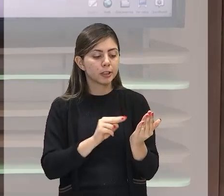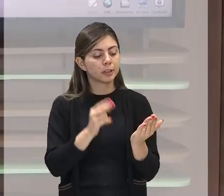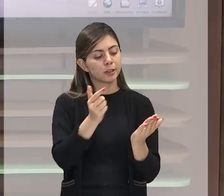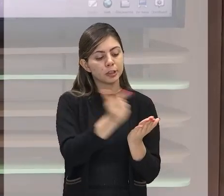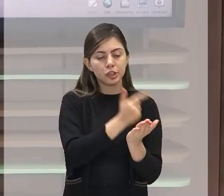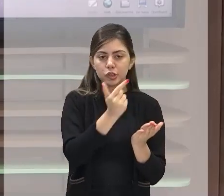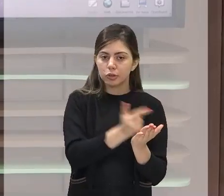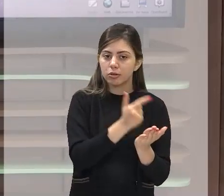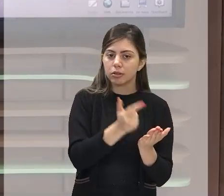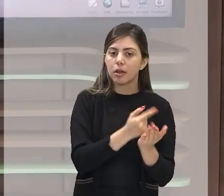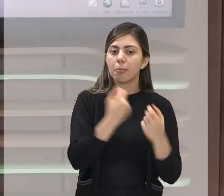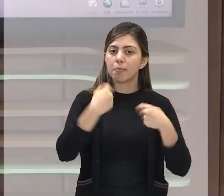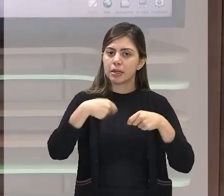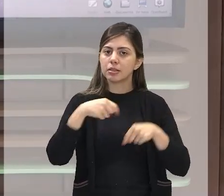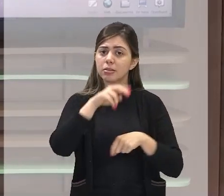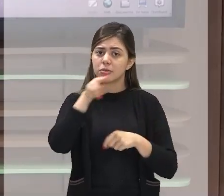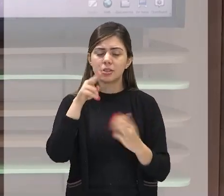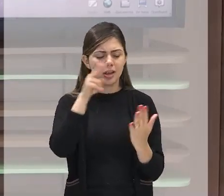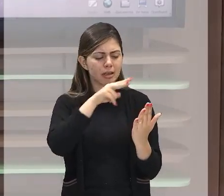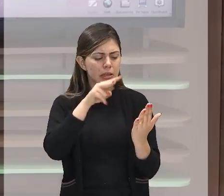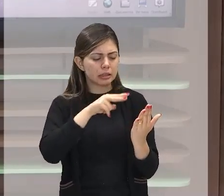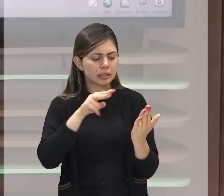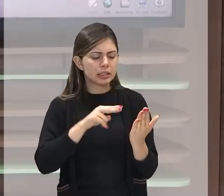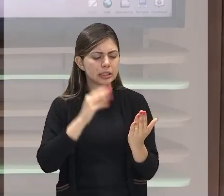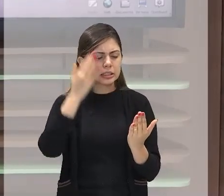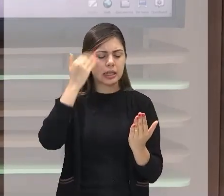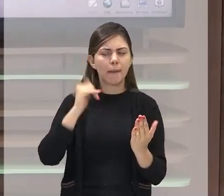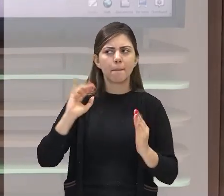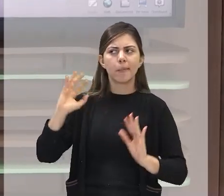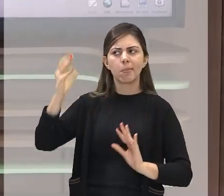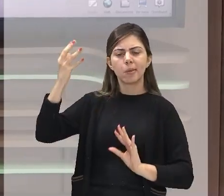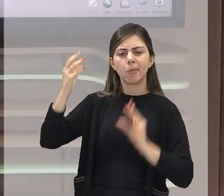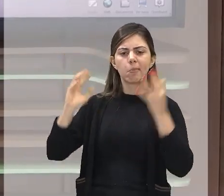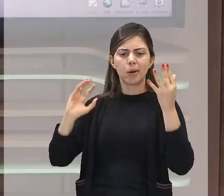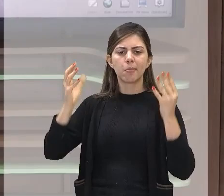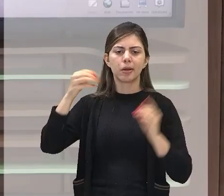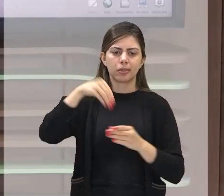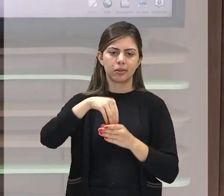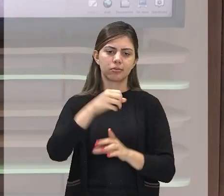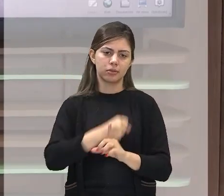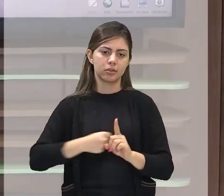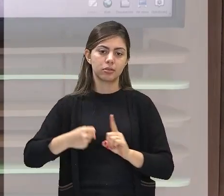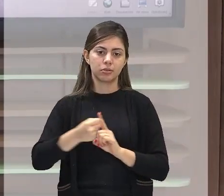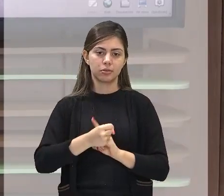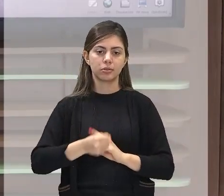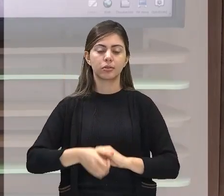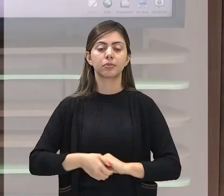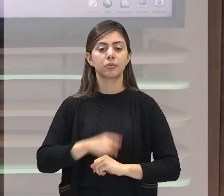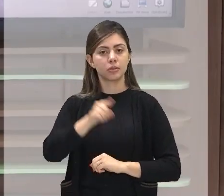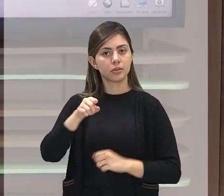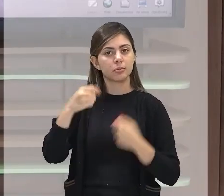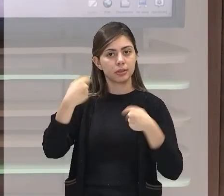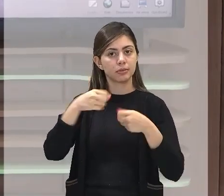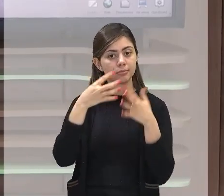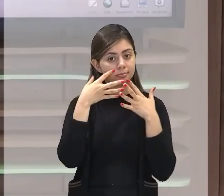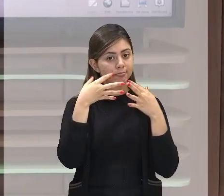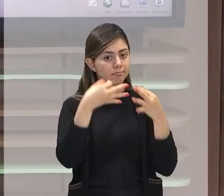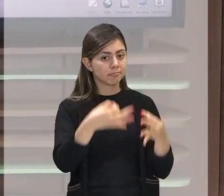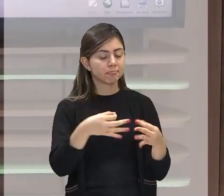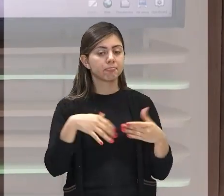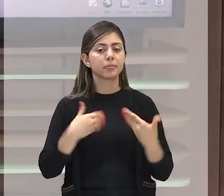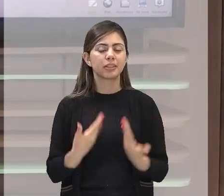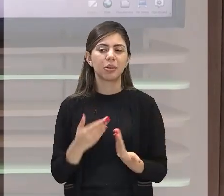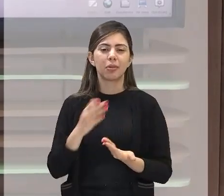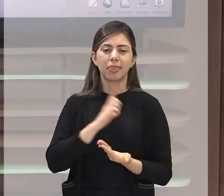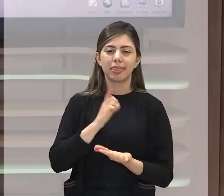jornais, leia os jornais para você se inteirar sobre os fatos, eventos que acontecem na sociedade, já tem que observar isso. Tem muitas mídias